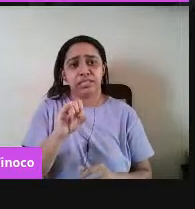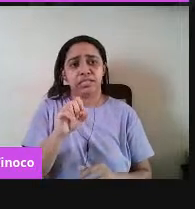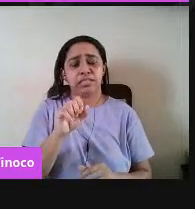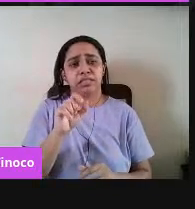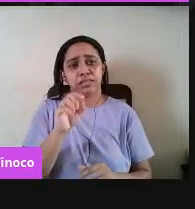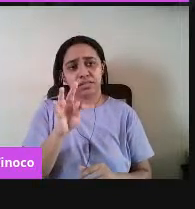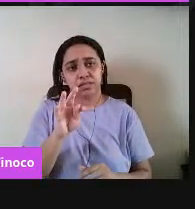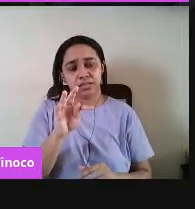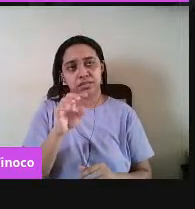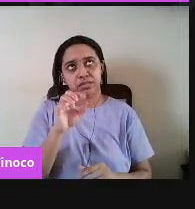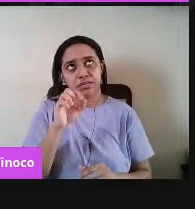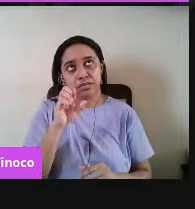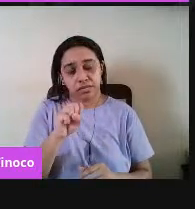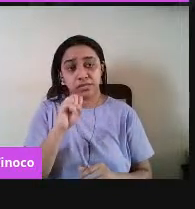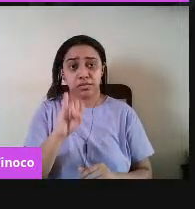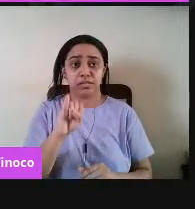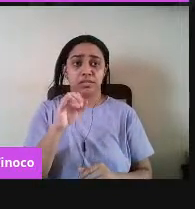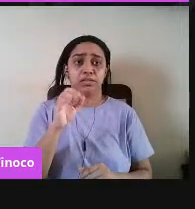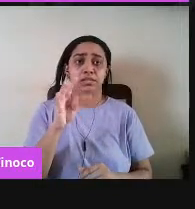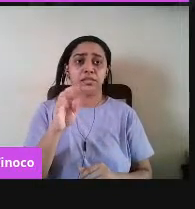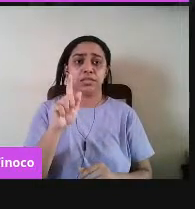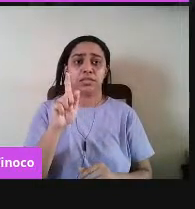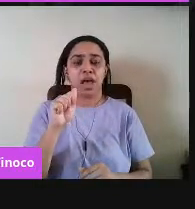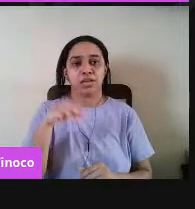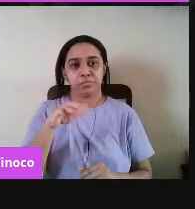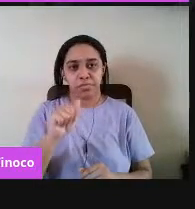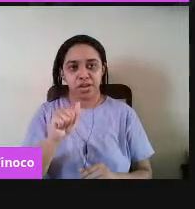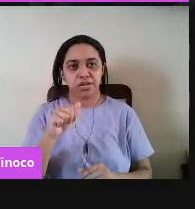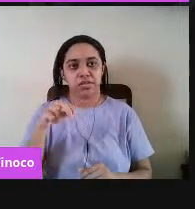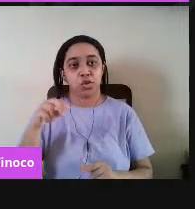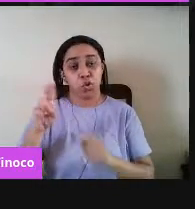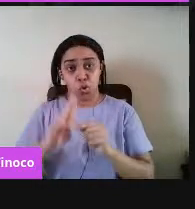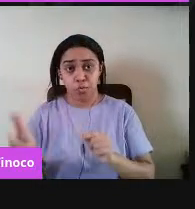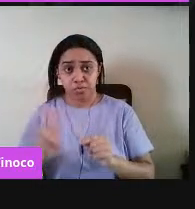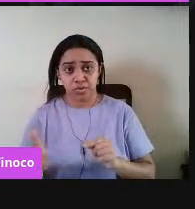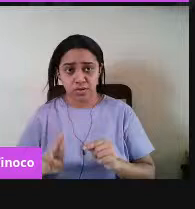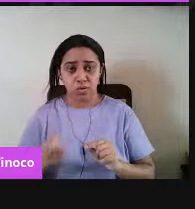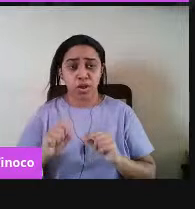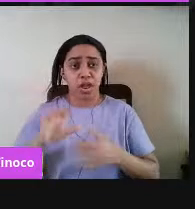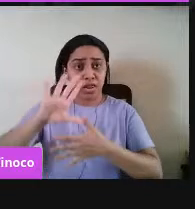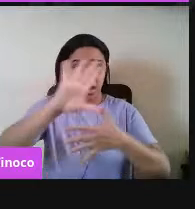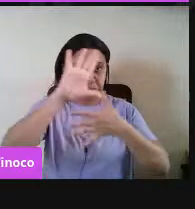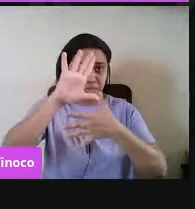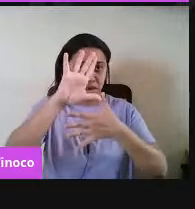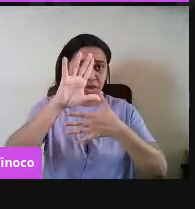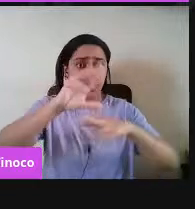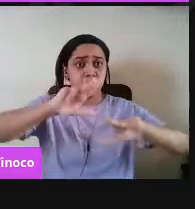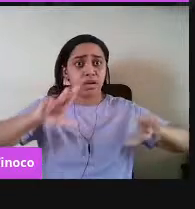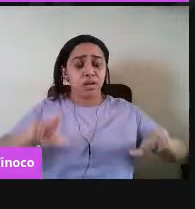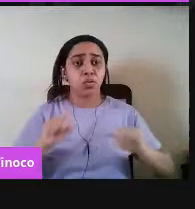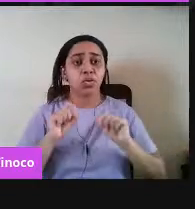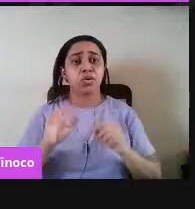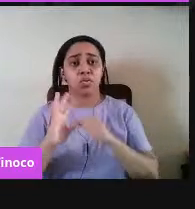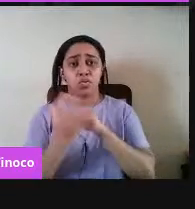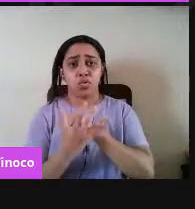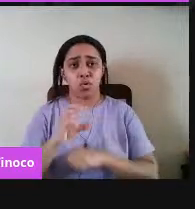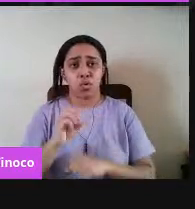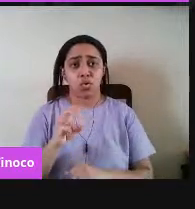é nas Américas, ele está inserido numa assertiva, que diz assim, é nas Américas que a COVID apresenta os piores